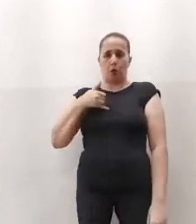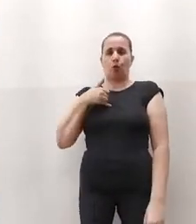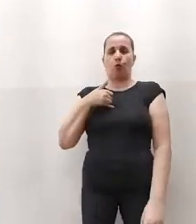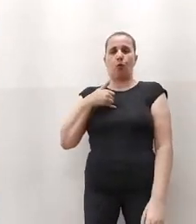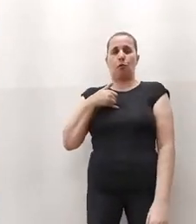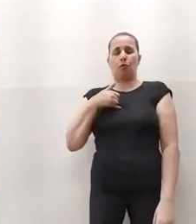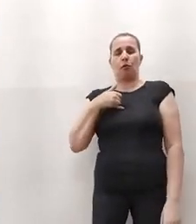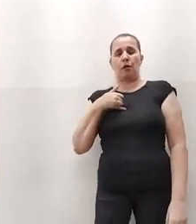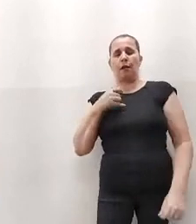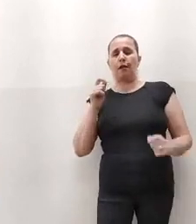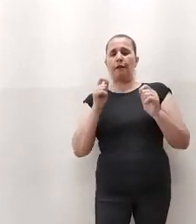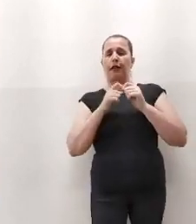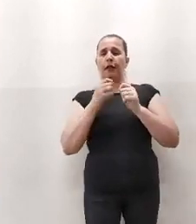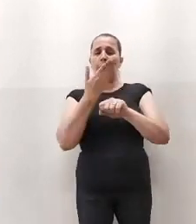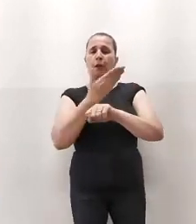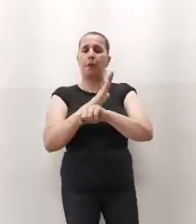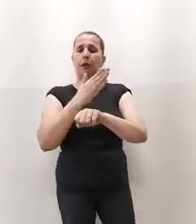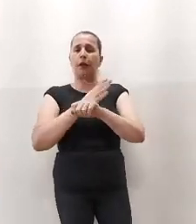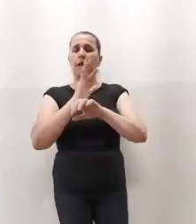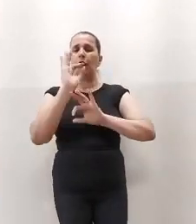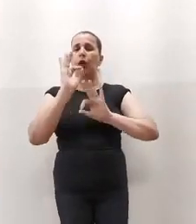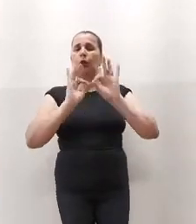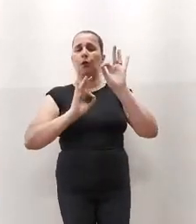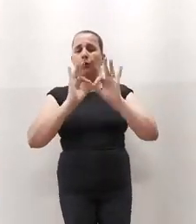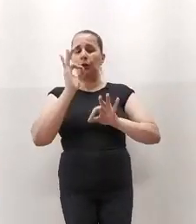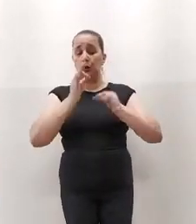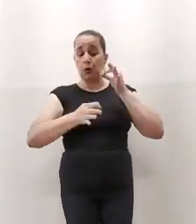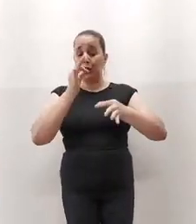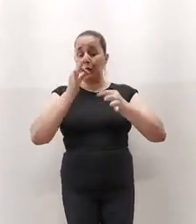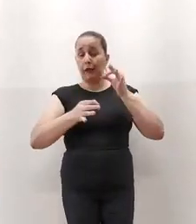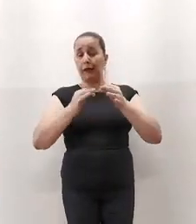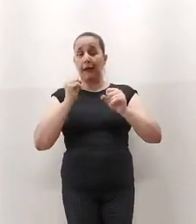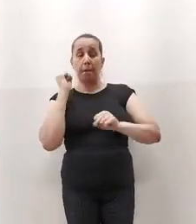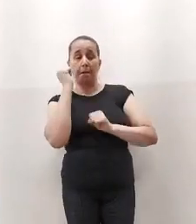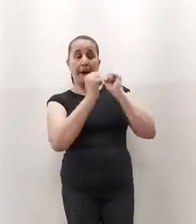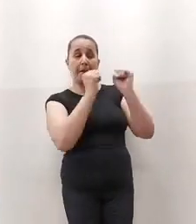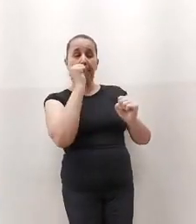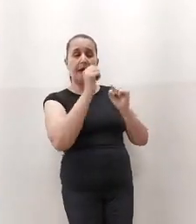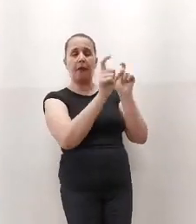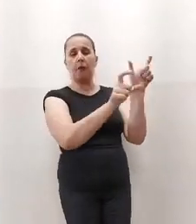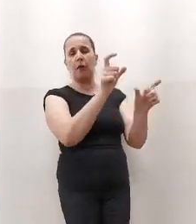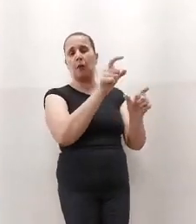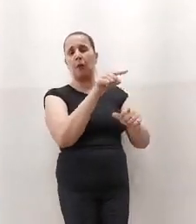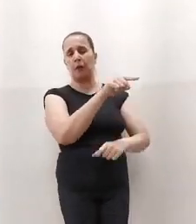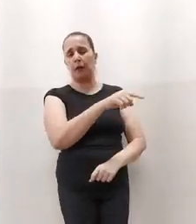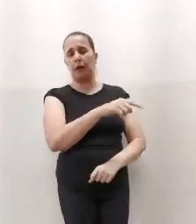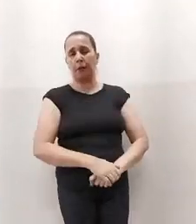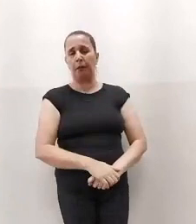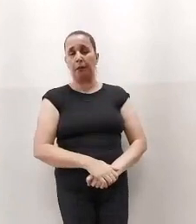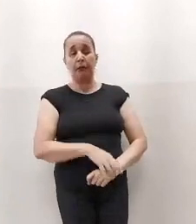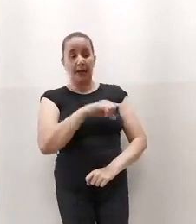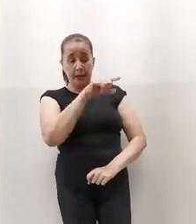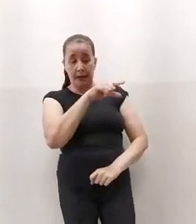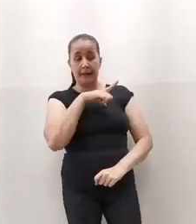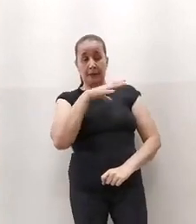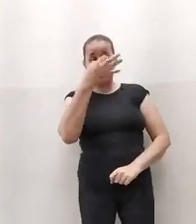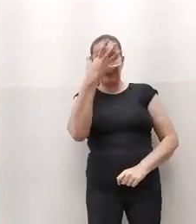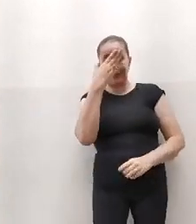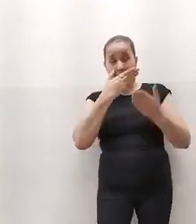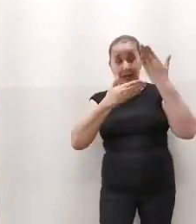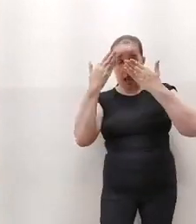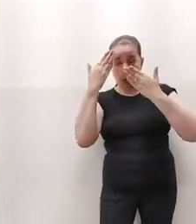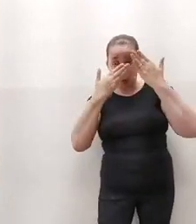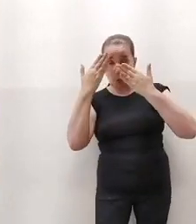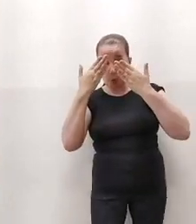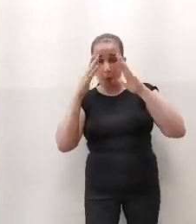pé, buscando praticar justiça, matando pessoas. Olha só como a visão terrena é terrível. Ele estava tão cego,